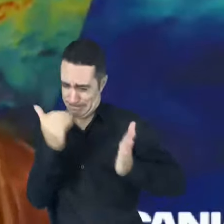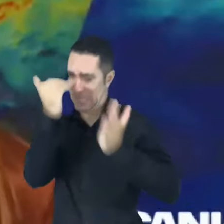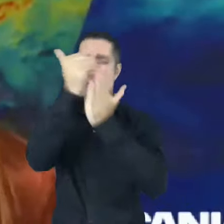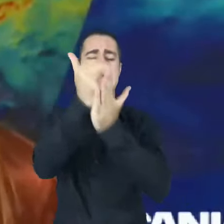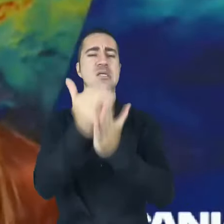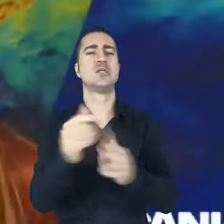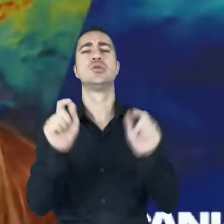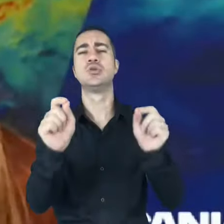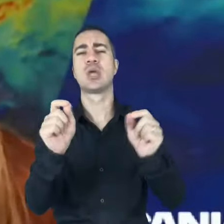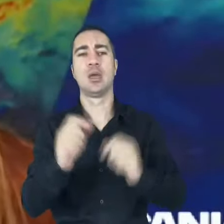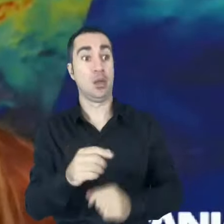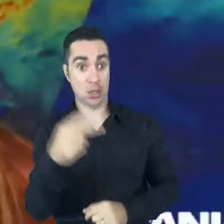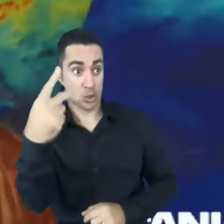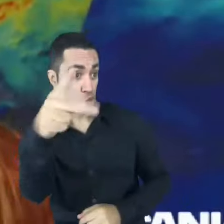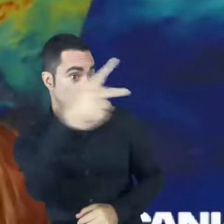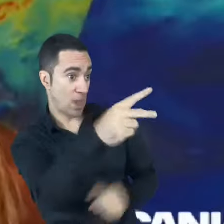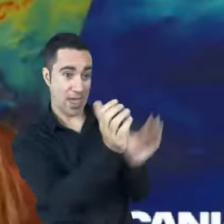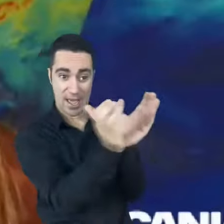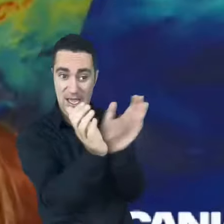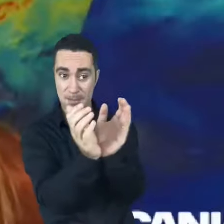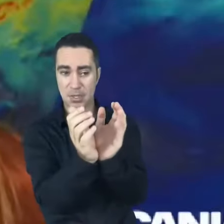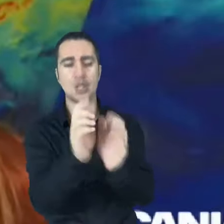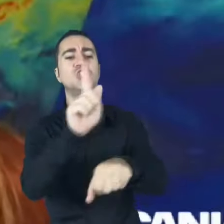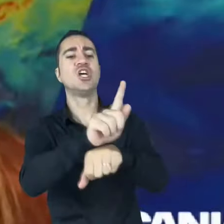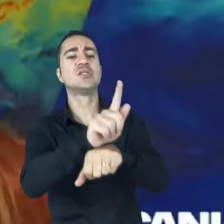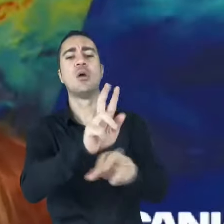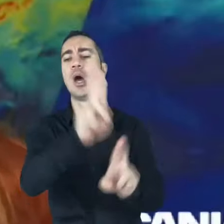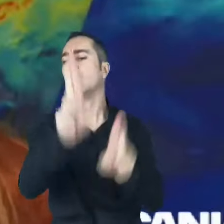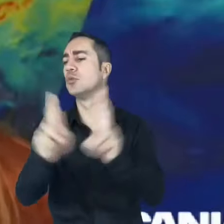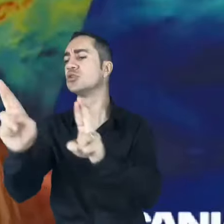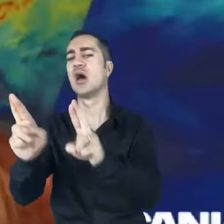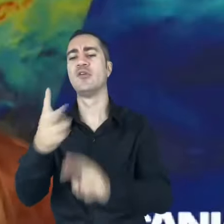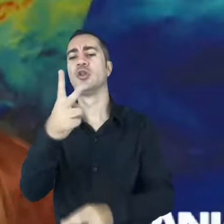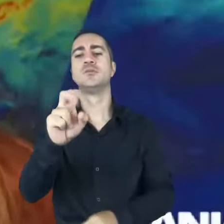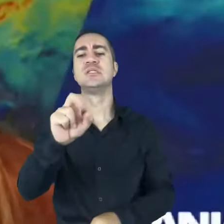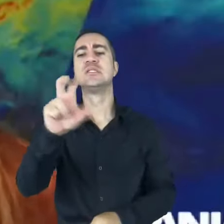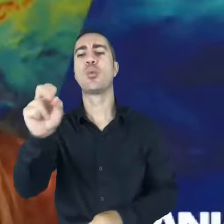de gestão será responsável em 2050?